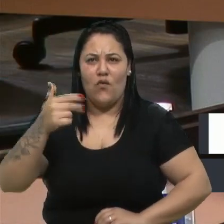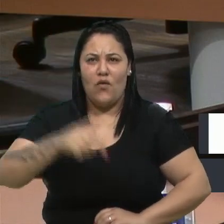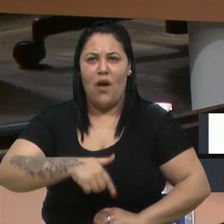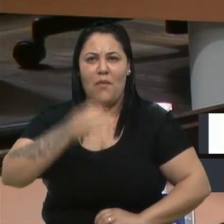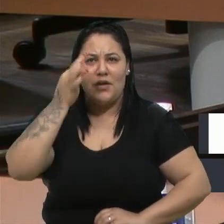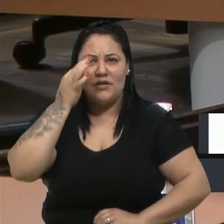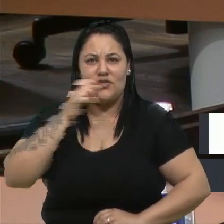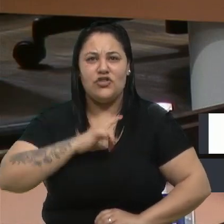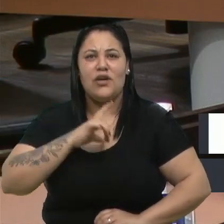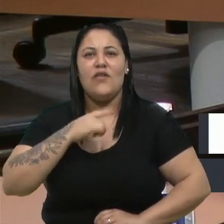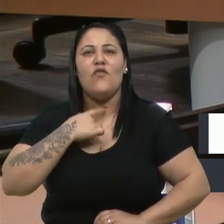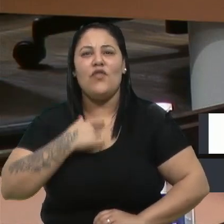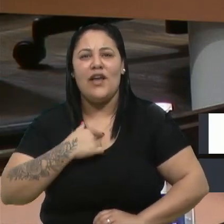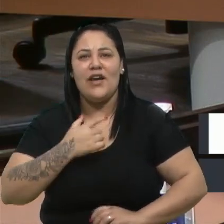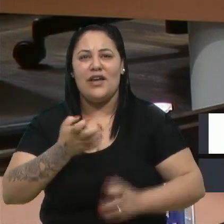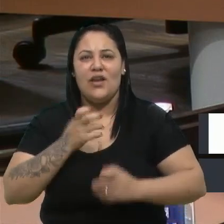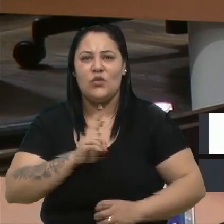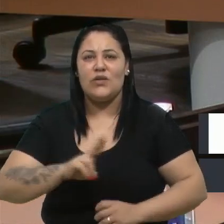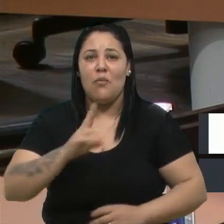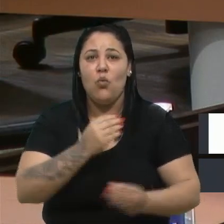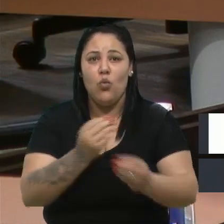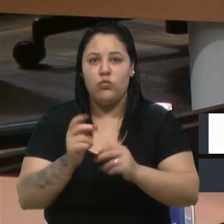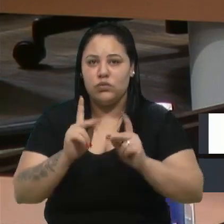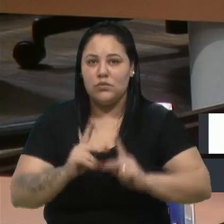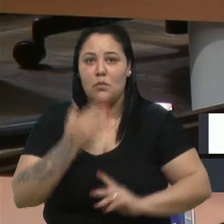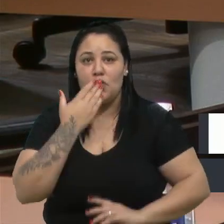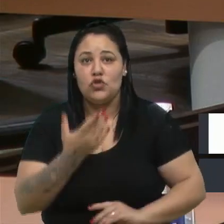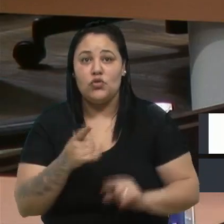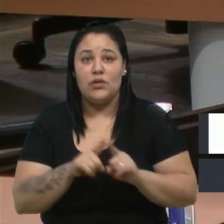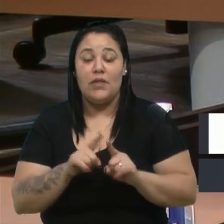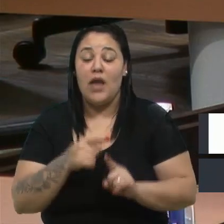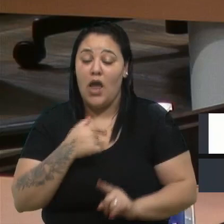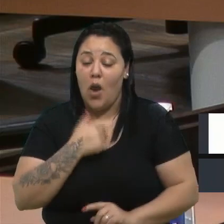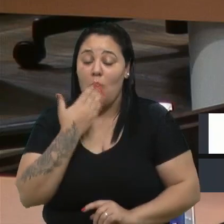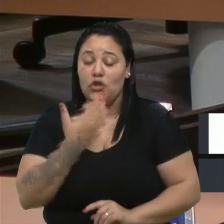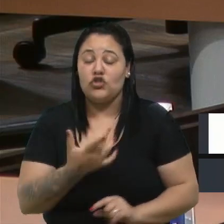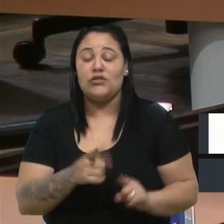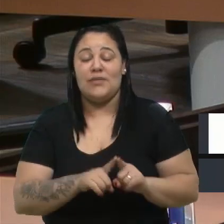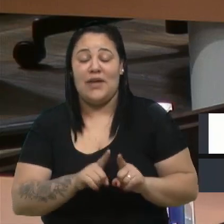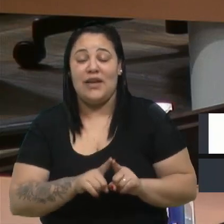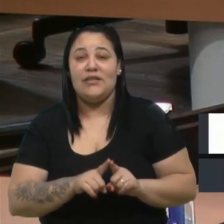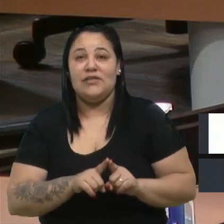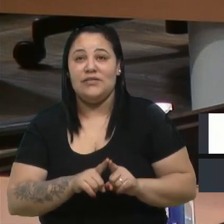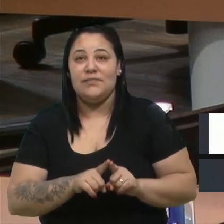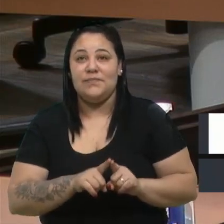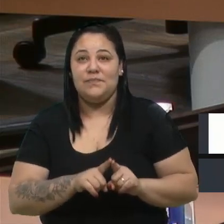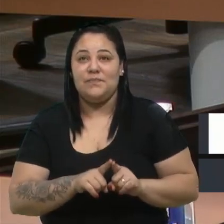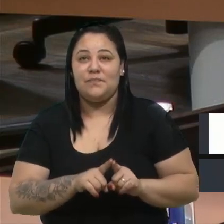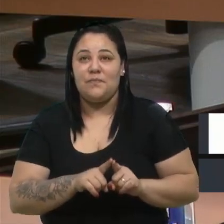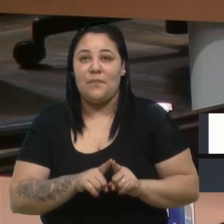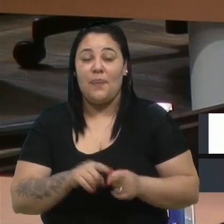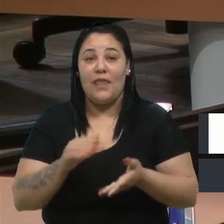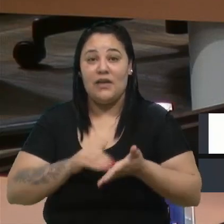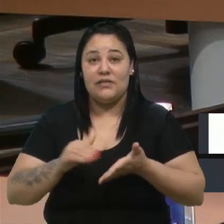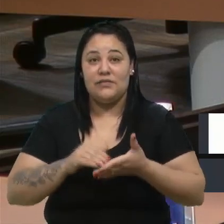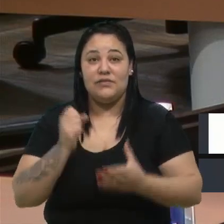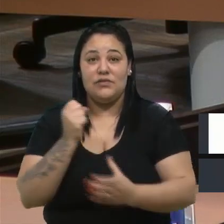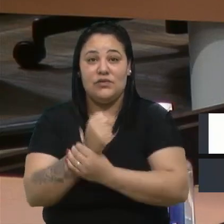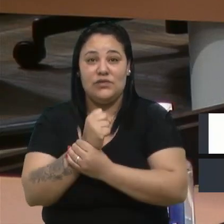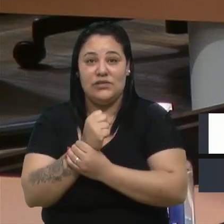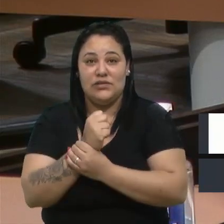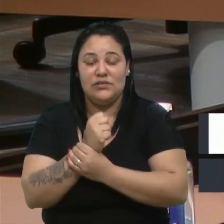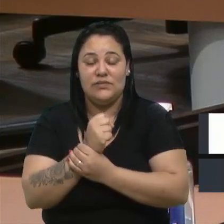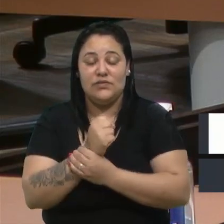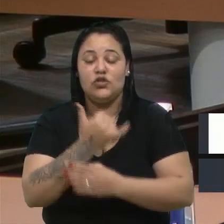de implantar, muita gente pediu, solicitei para aqui, enfim, na Secretaria de Segurança,